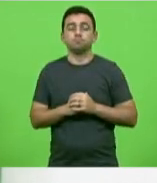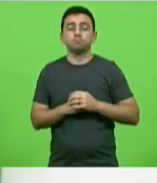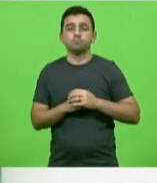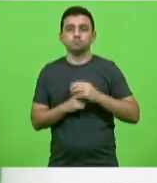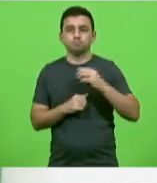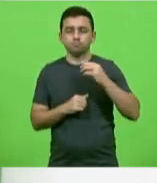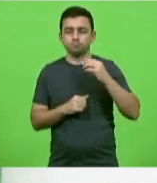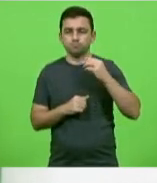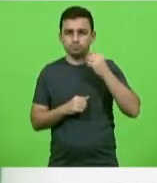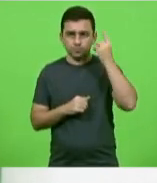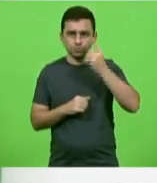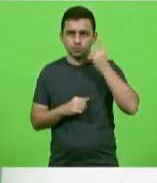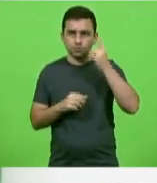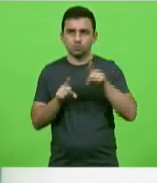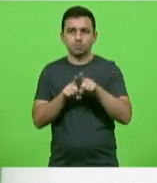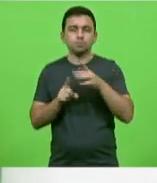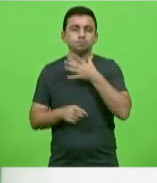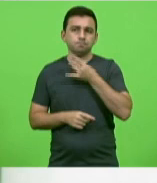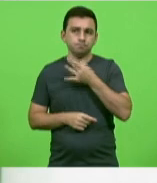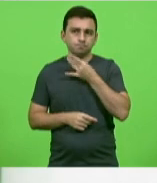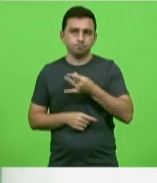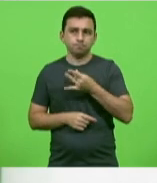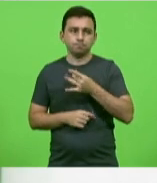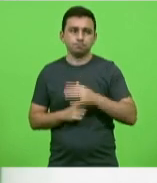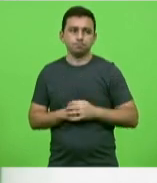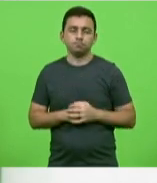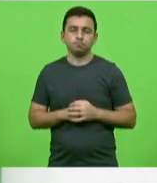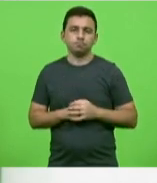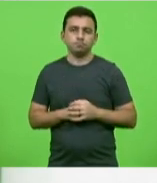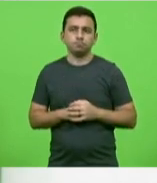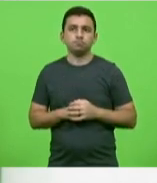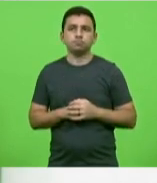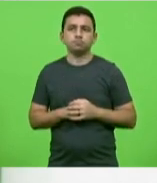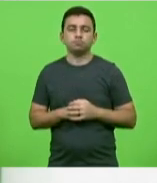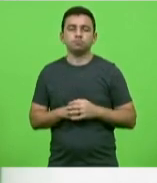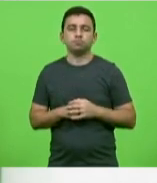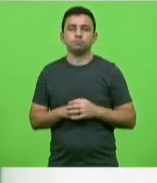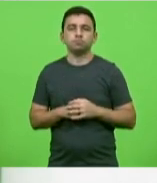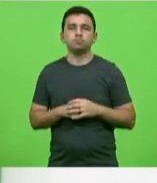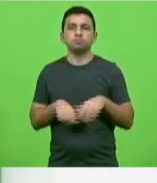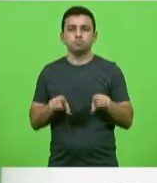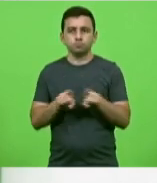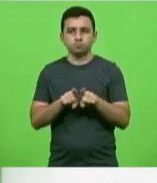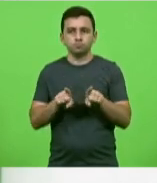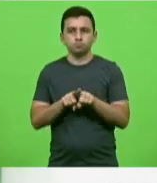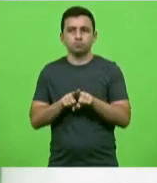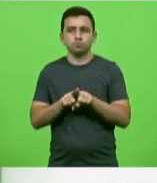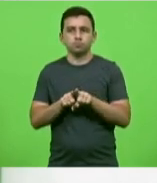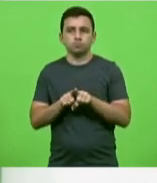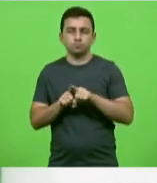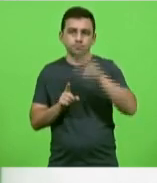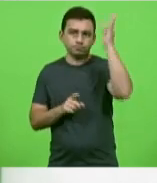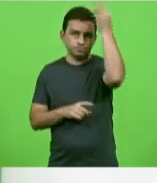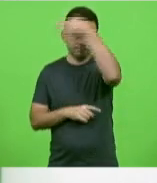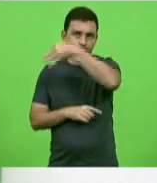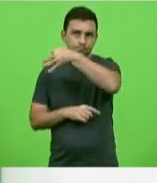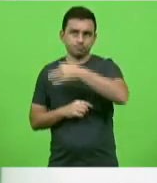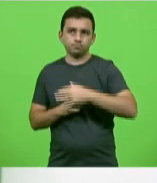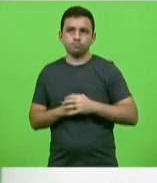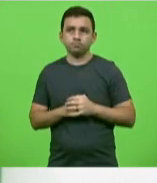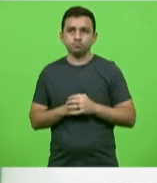o excelentíssimo deputado Valdir Cobalcini e o excelentíssimo deputado Fabiano